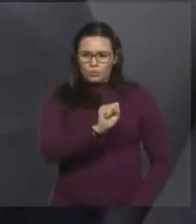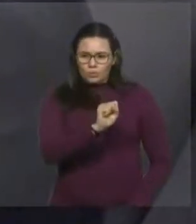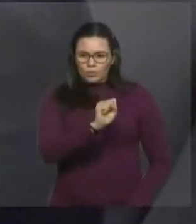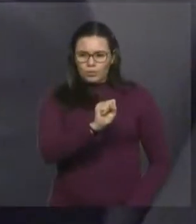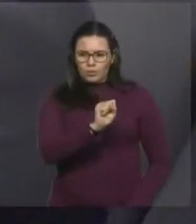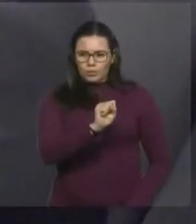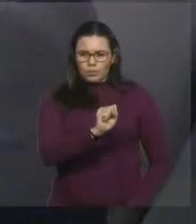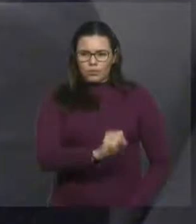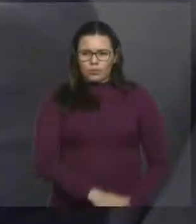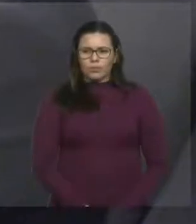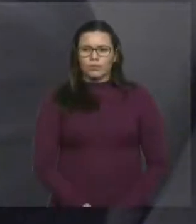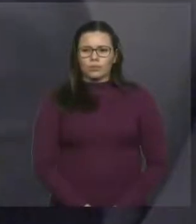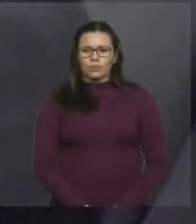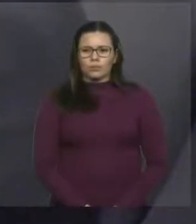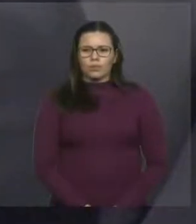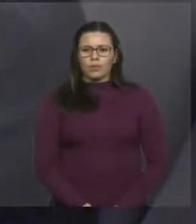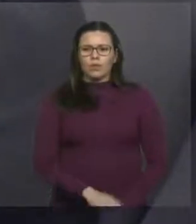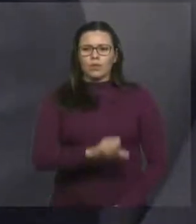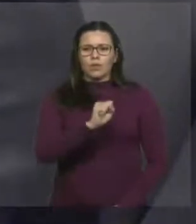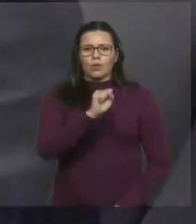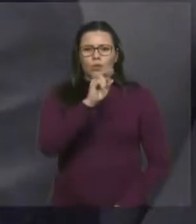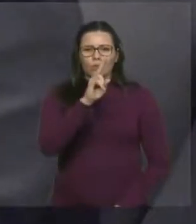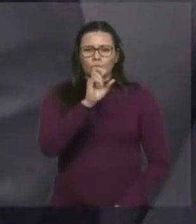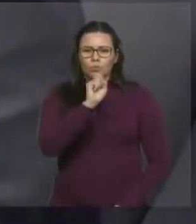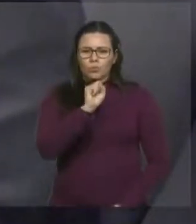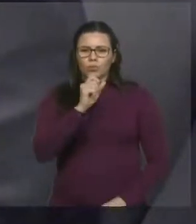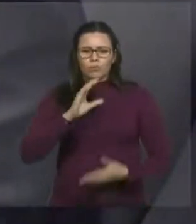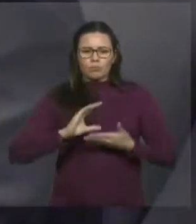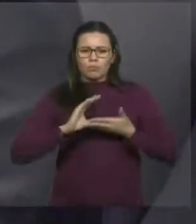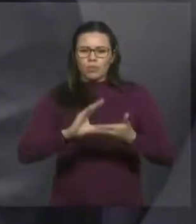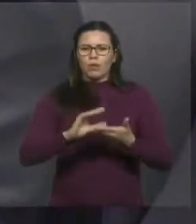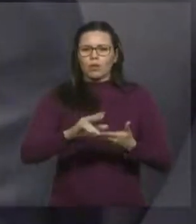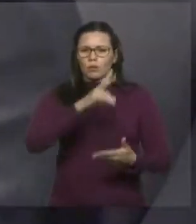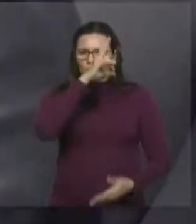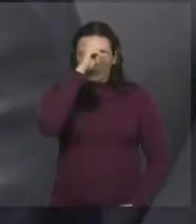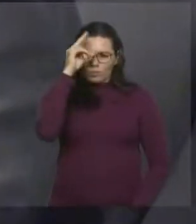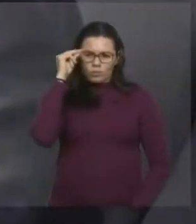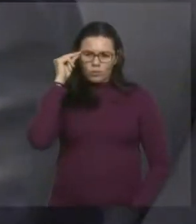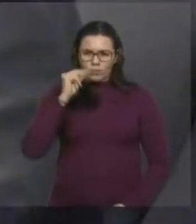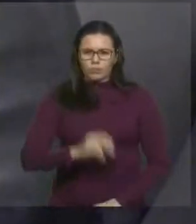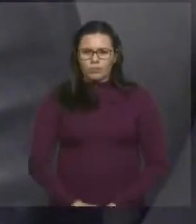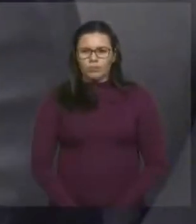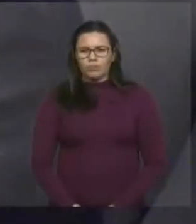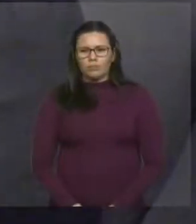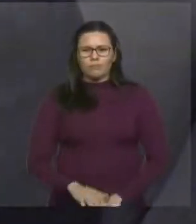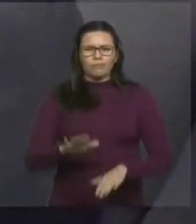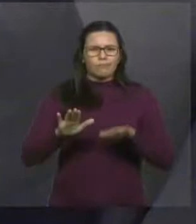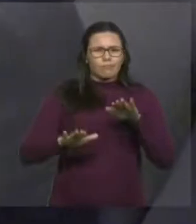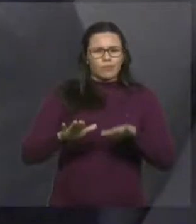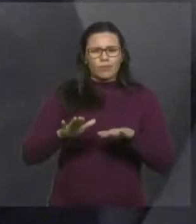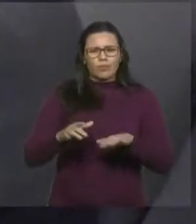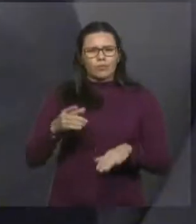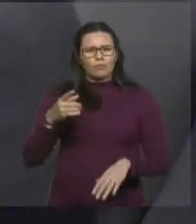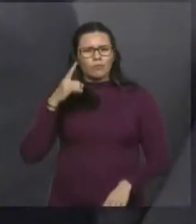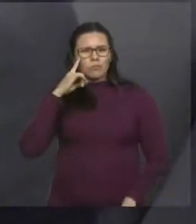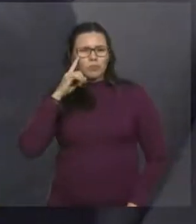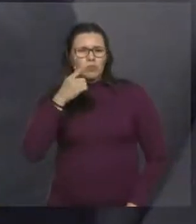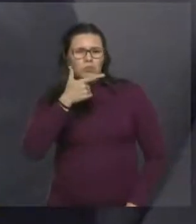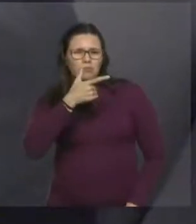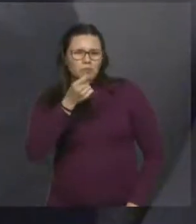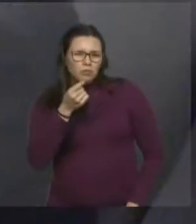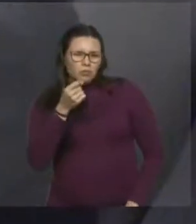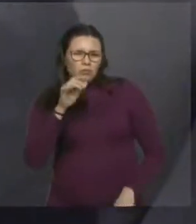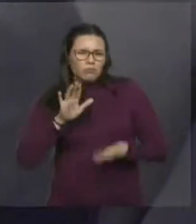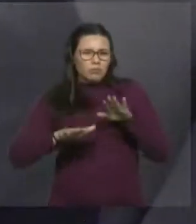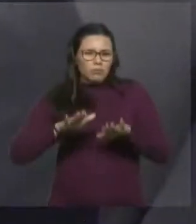cai no município, não é isso? Ele sustenta, mais ou menos, equilibra até o dia 20. Até